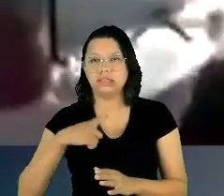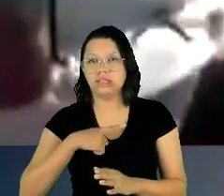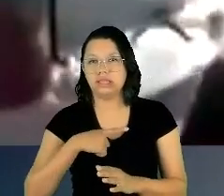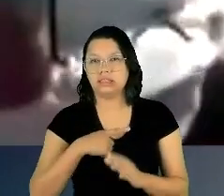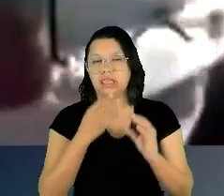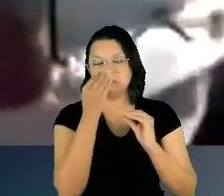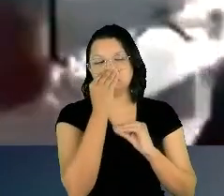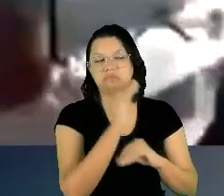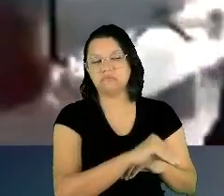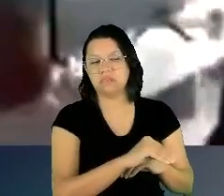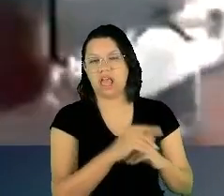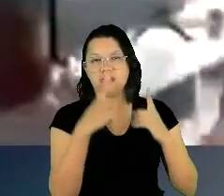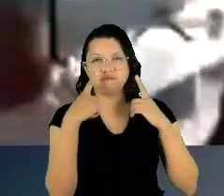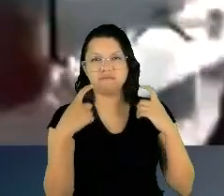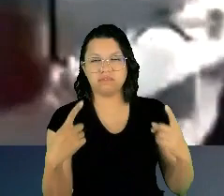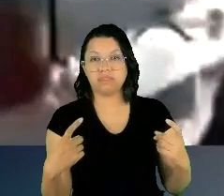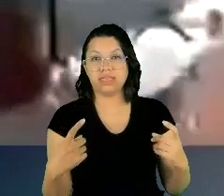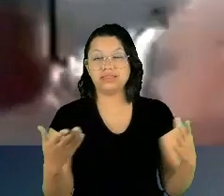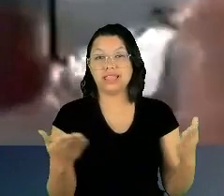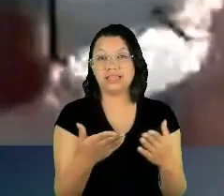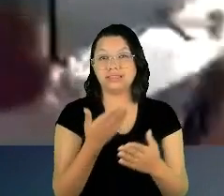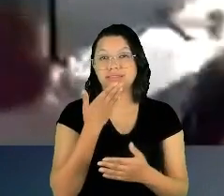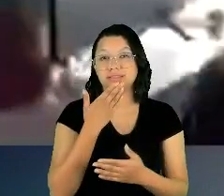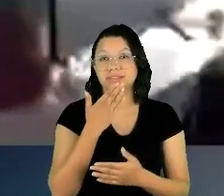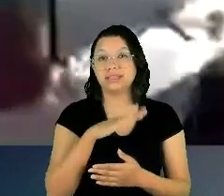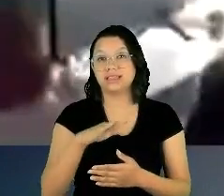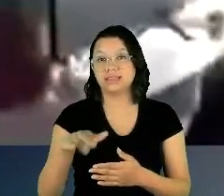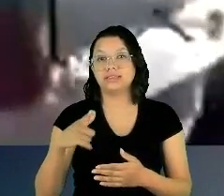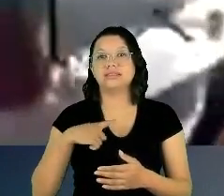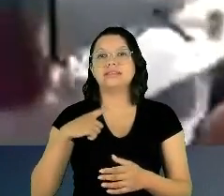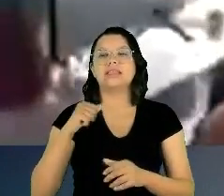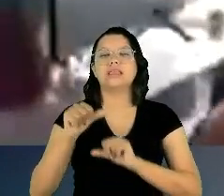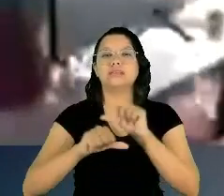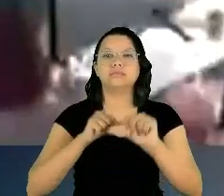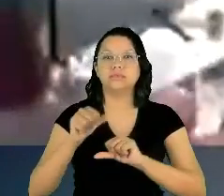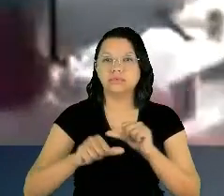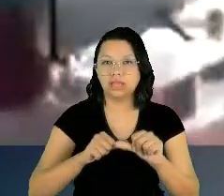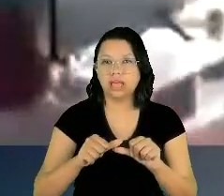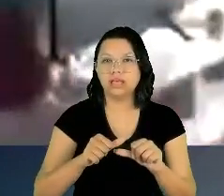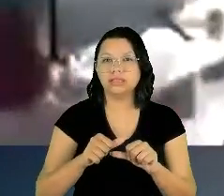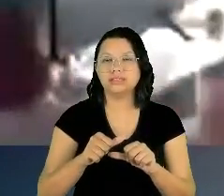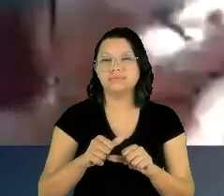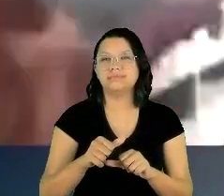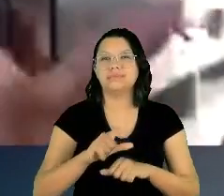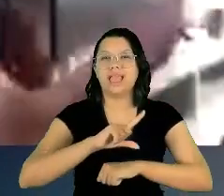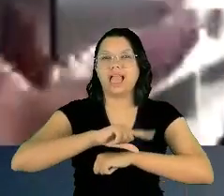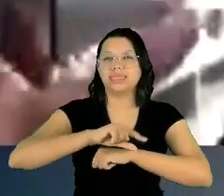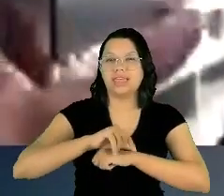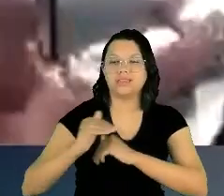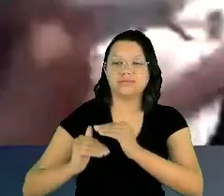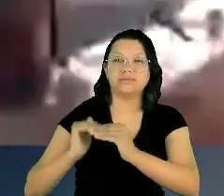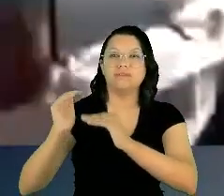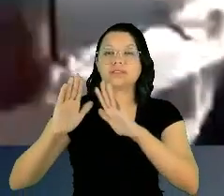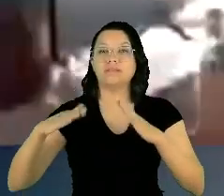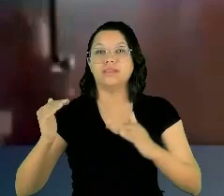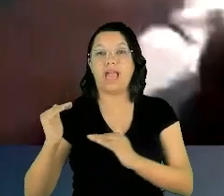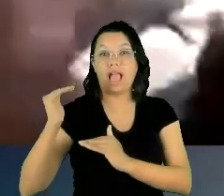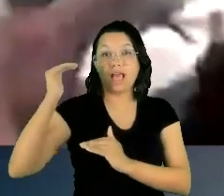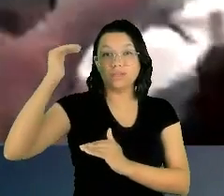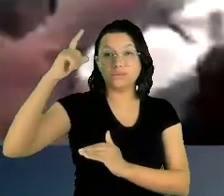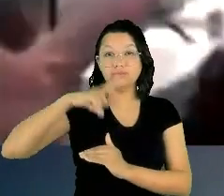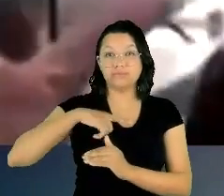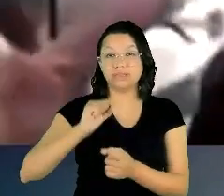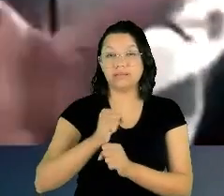infância em que há negligência, abuso, violência, essas crianças têm alterações epigenéticas, têm atraso no desenvolvimento, e